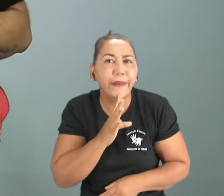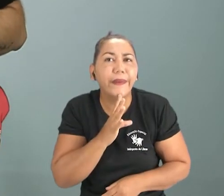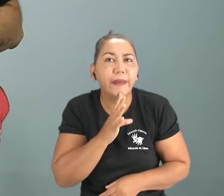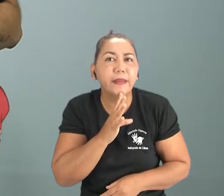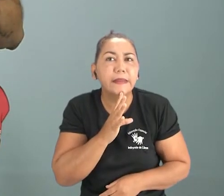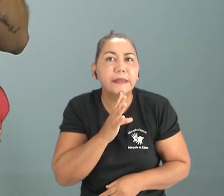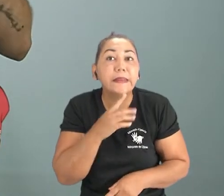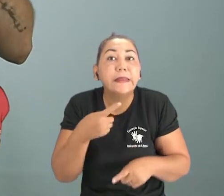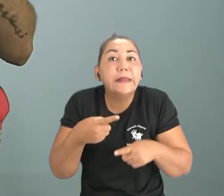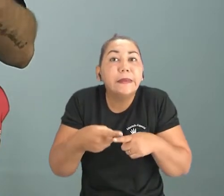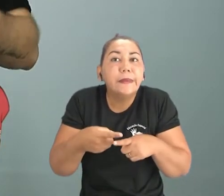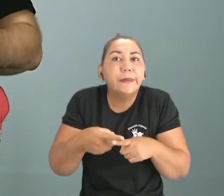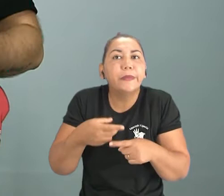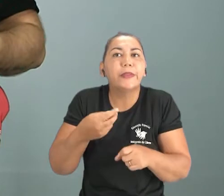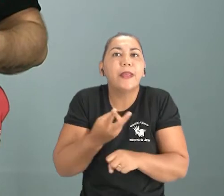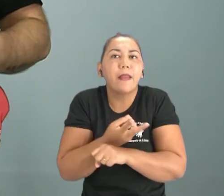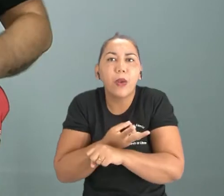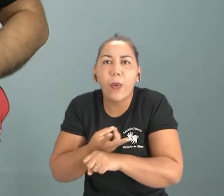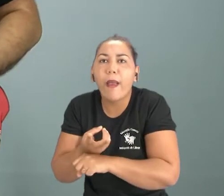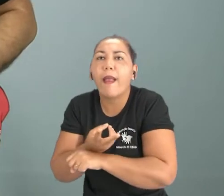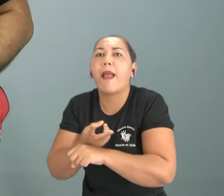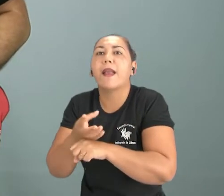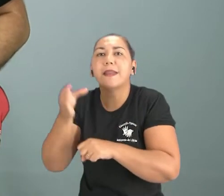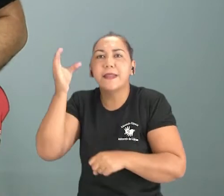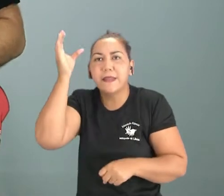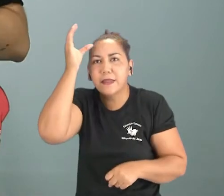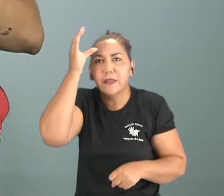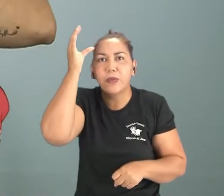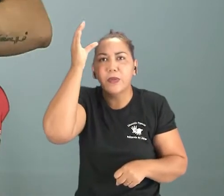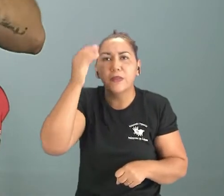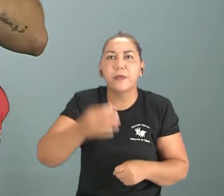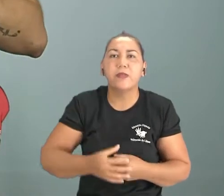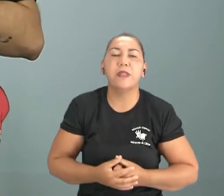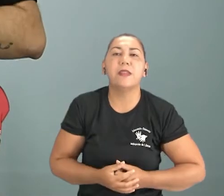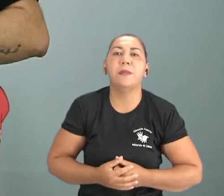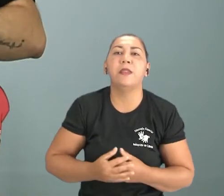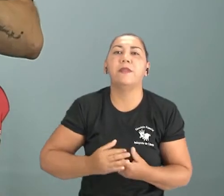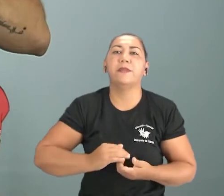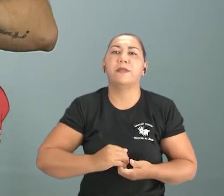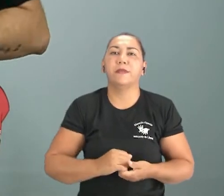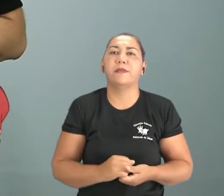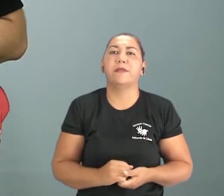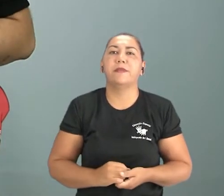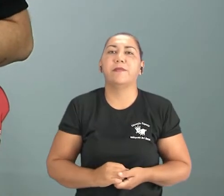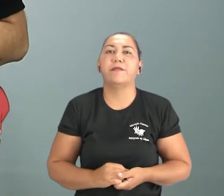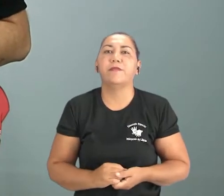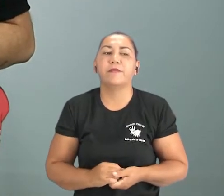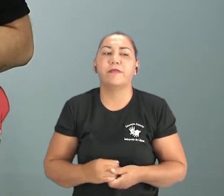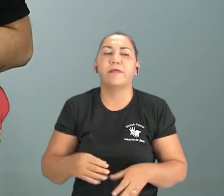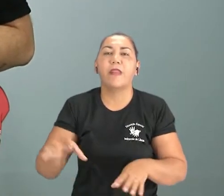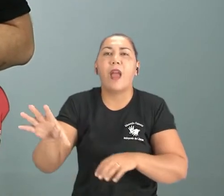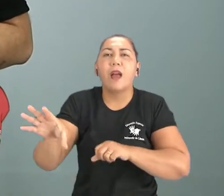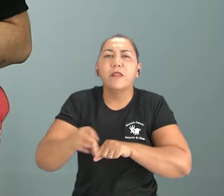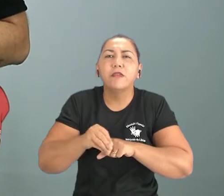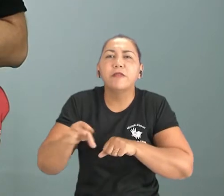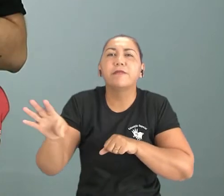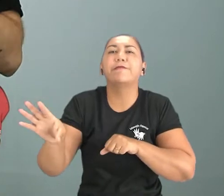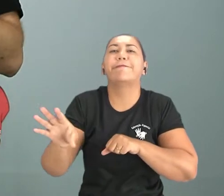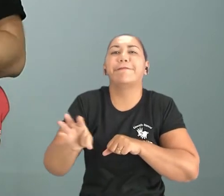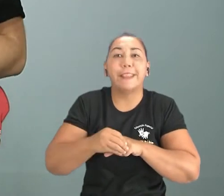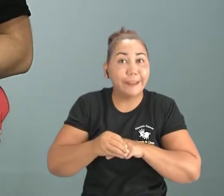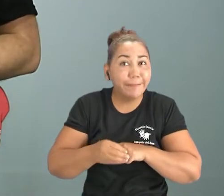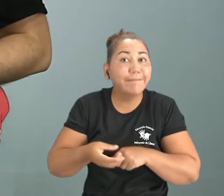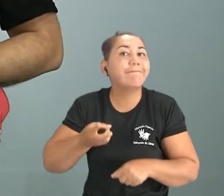porque ele procura conhecimento lembra que eu sempre falo você tem que aprender juntos sempre buscando aprender